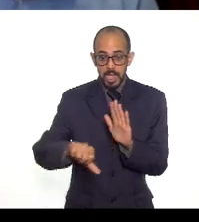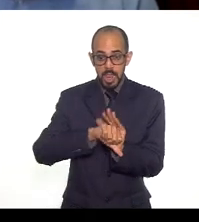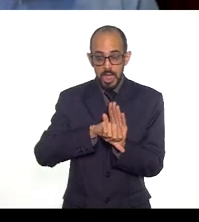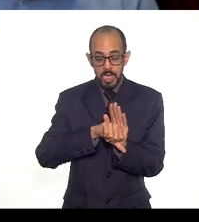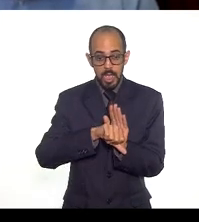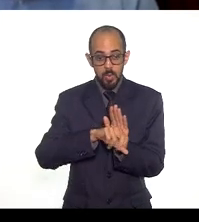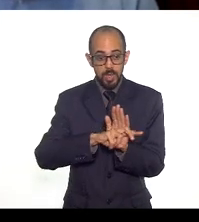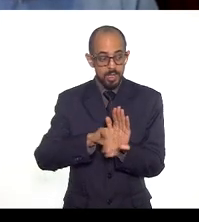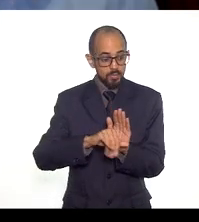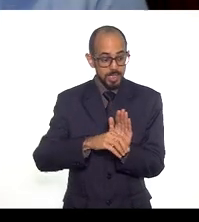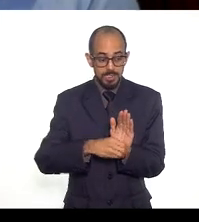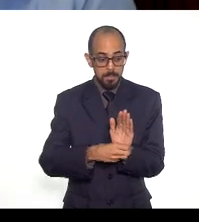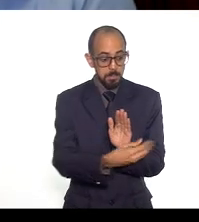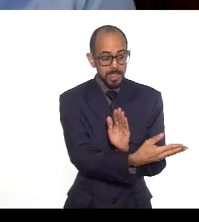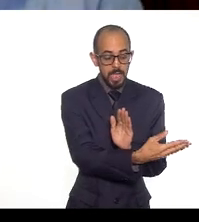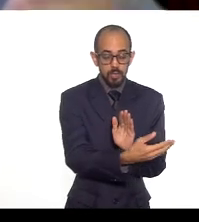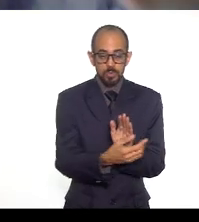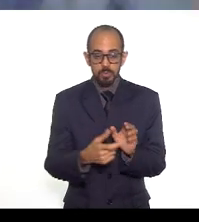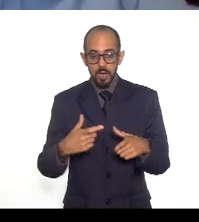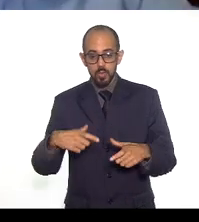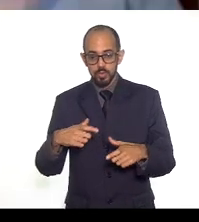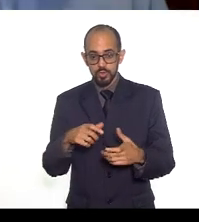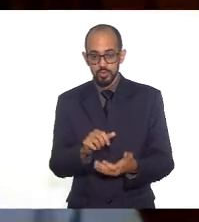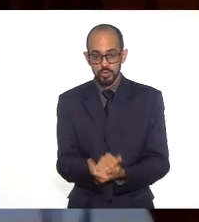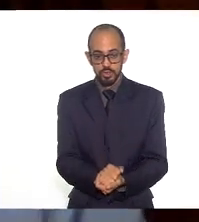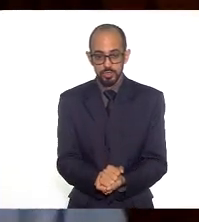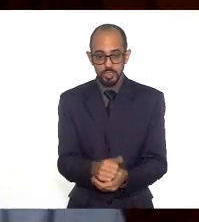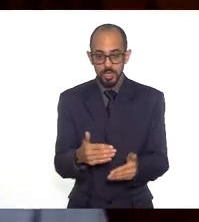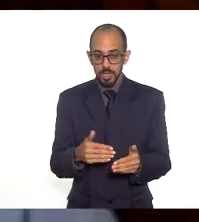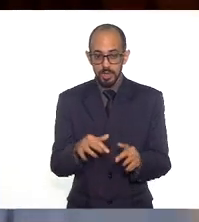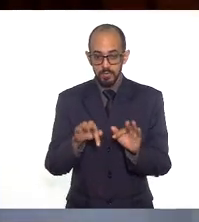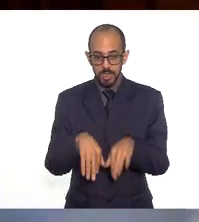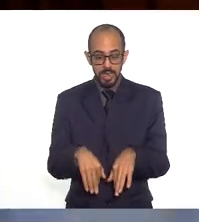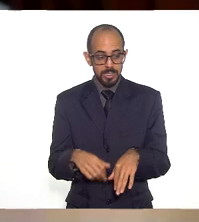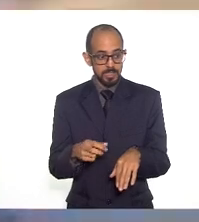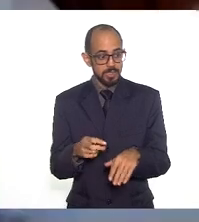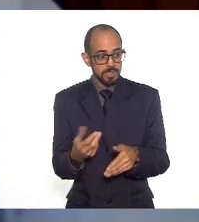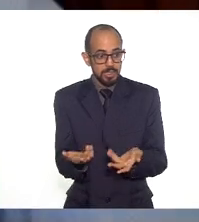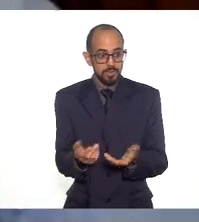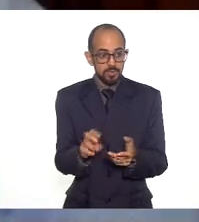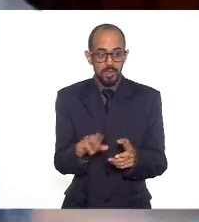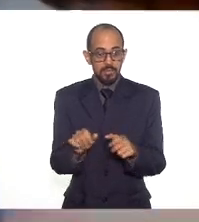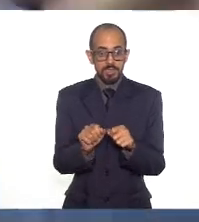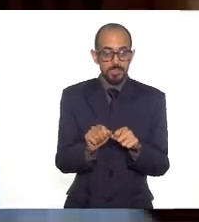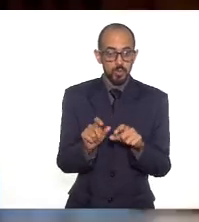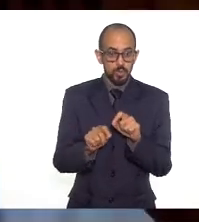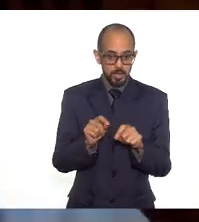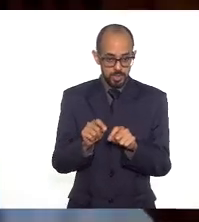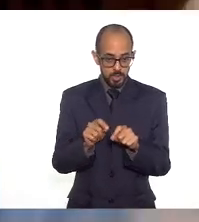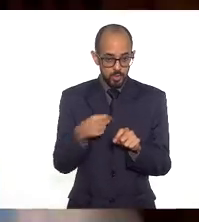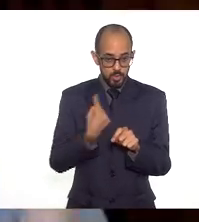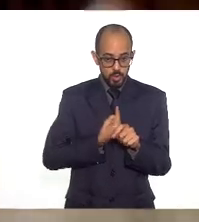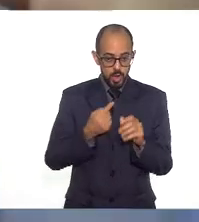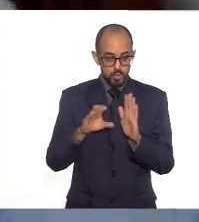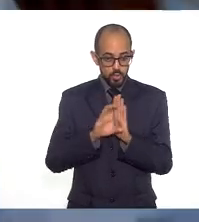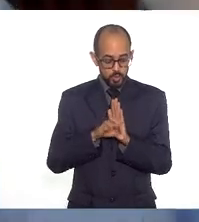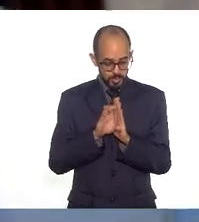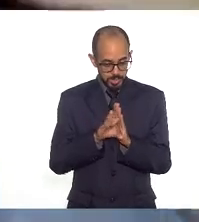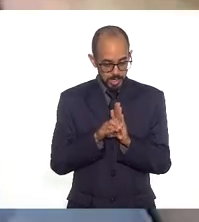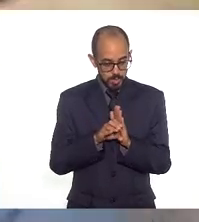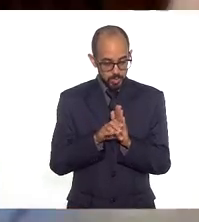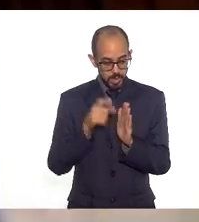para onde? Segue no mérito? Encerra? Vai. Não está escrito. Então, o nosso conceito aqui, a nossa discussão, é